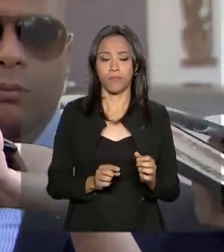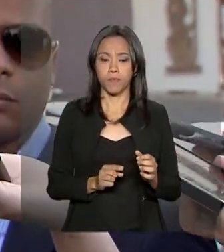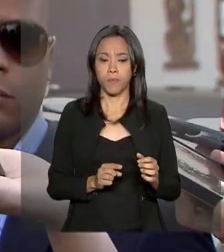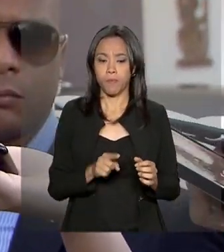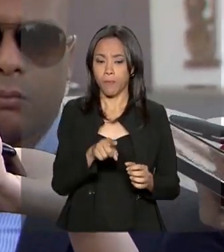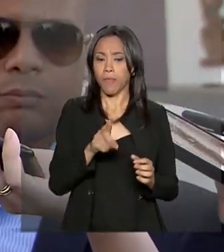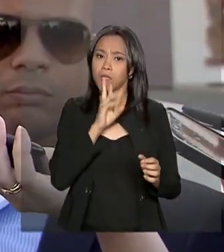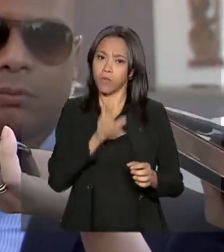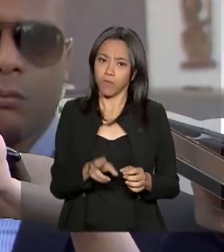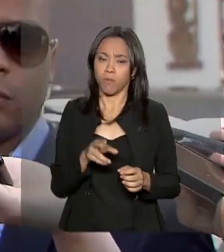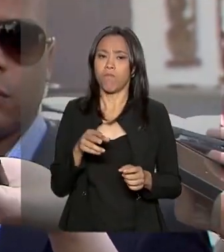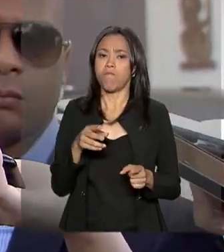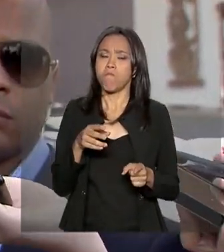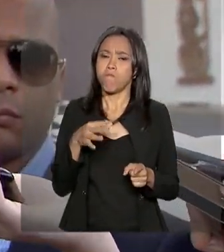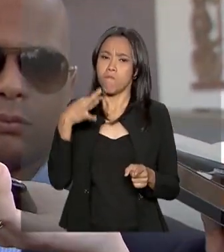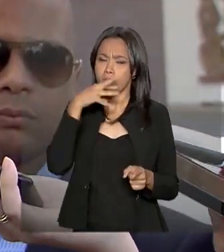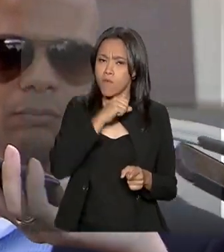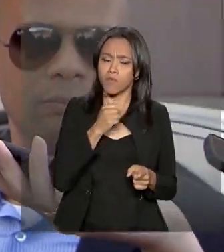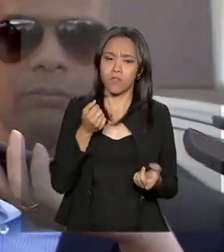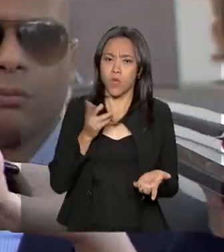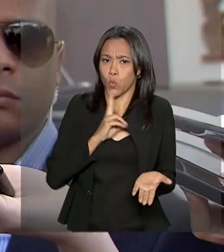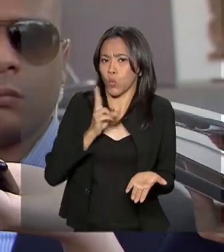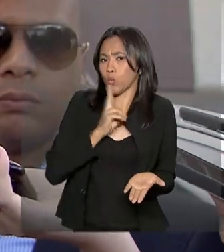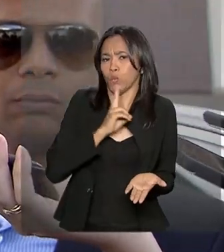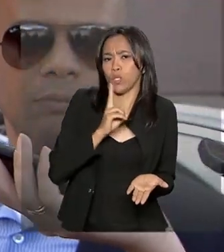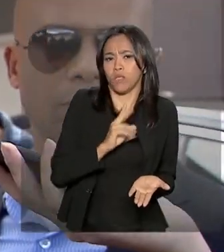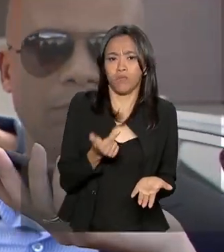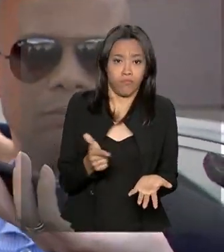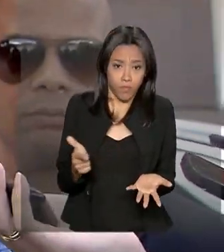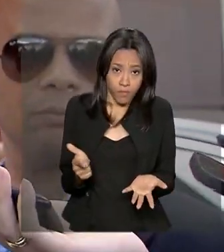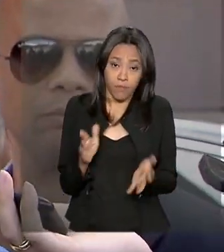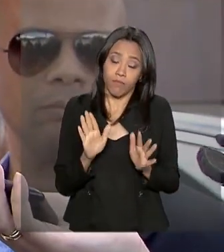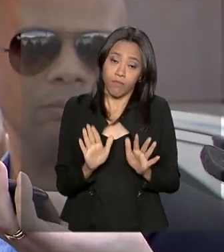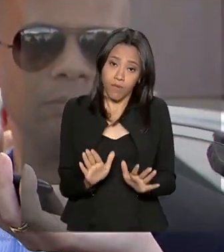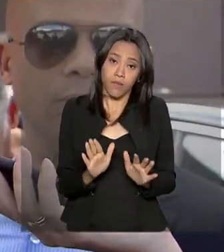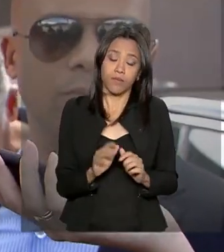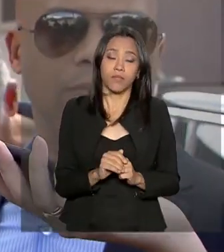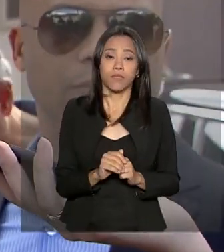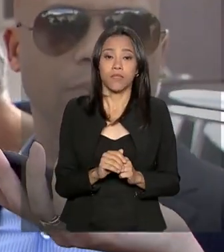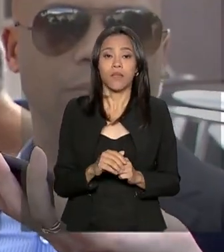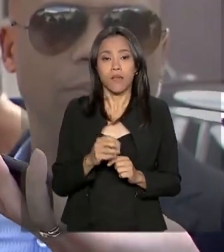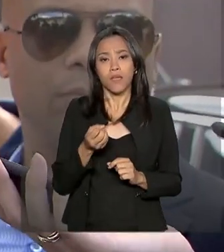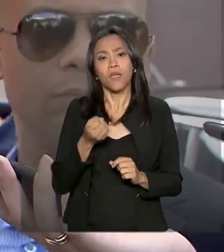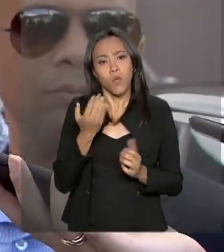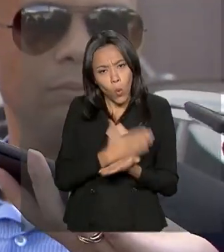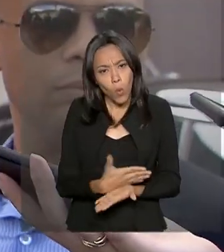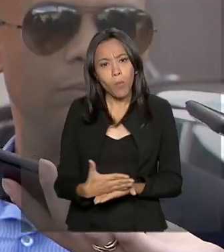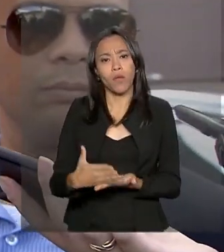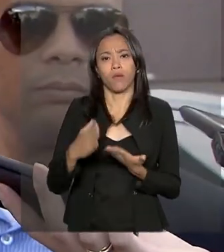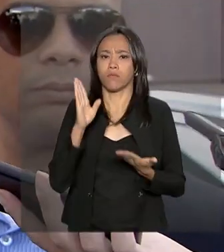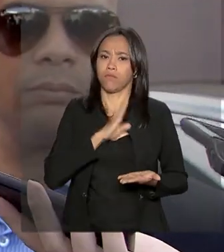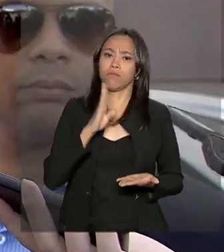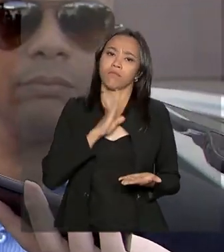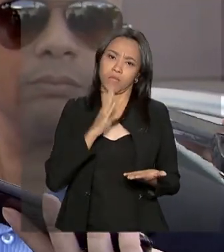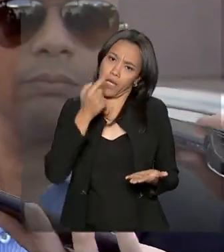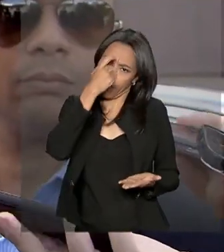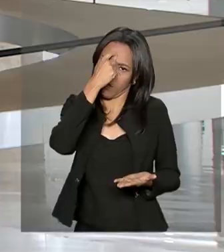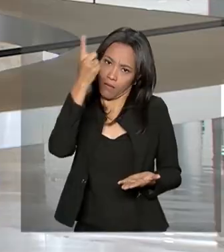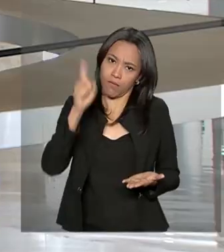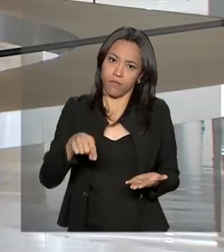acho que teria, logicamente não tem urgência, eu reconheço, mas entre em prática imediatamente. Essa que seria a